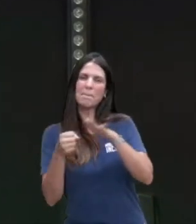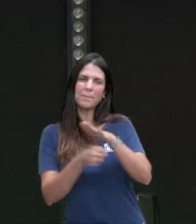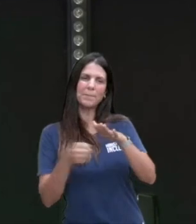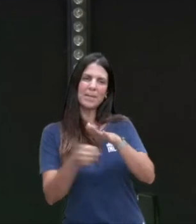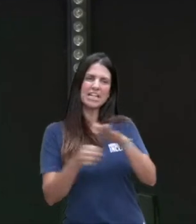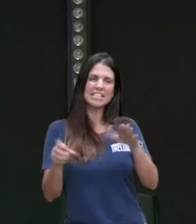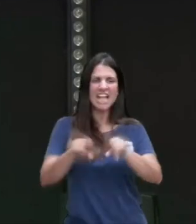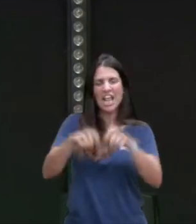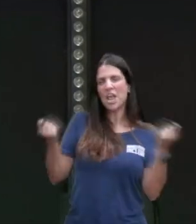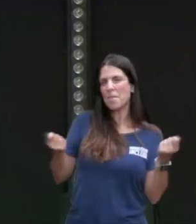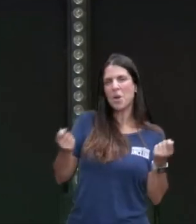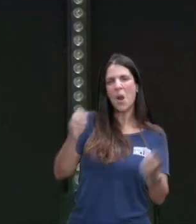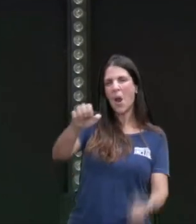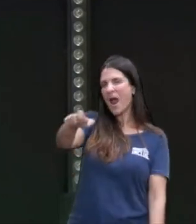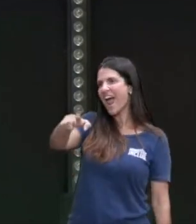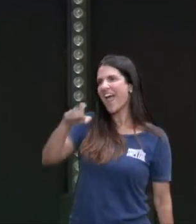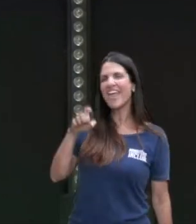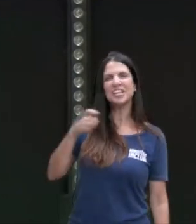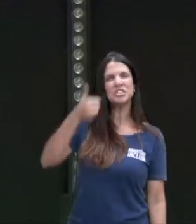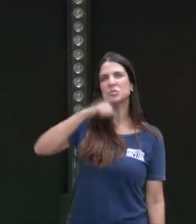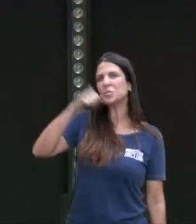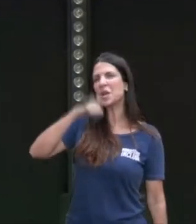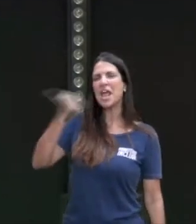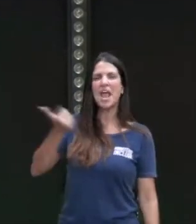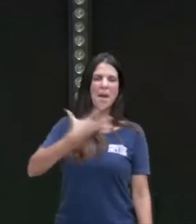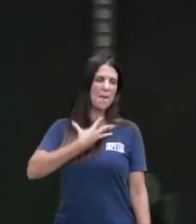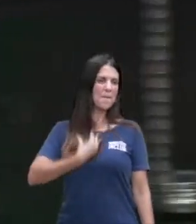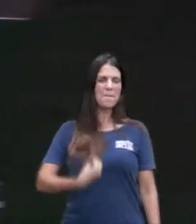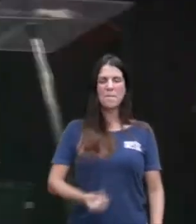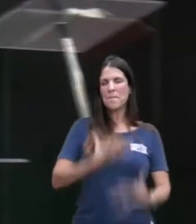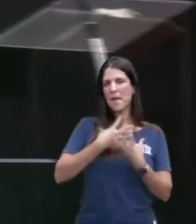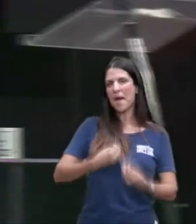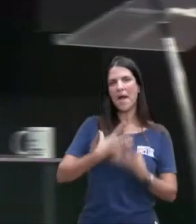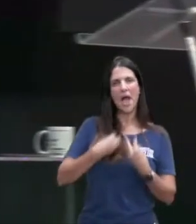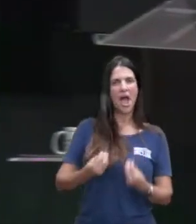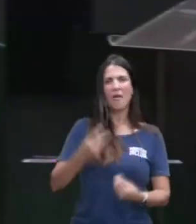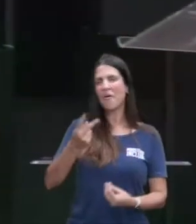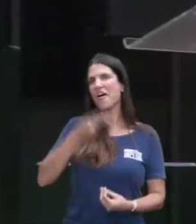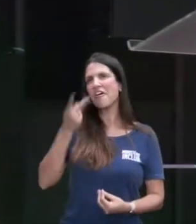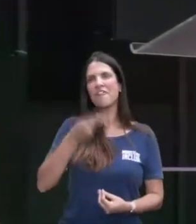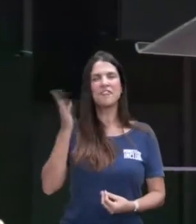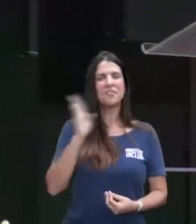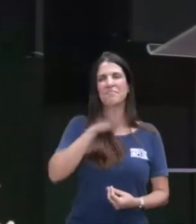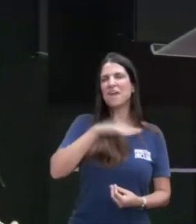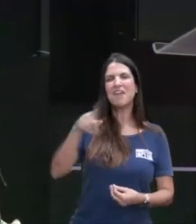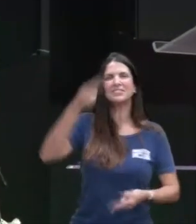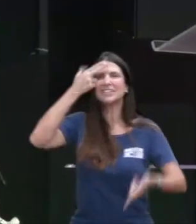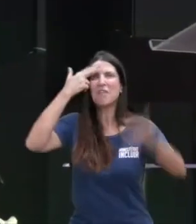valor é a ex-mulher que tem mágoa com você porque você falou realmente Então você começa a pegar seus traumas